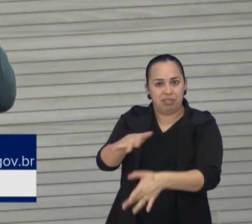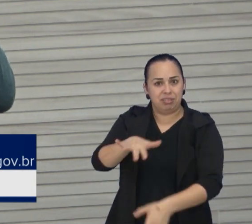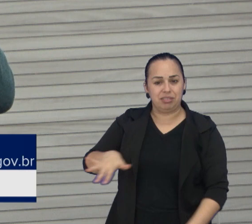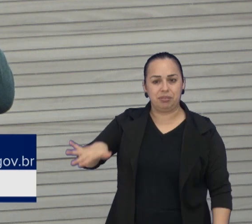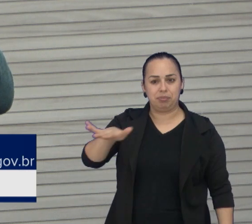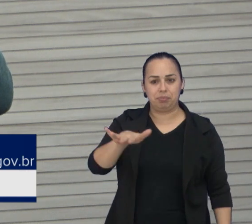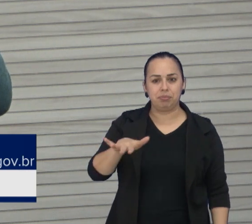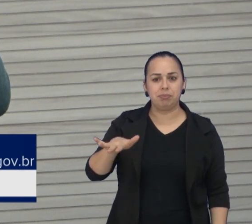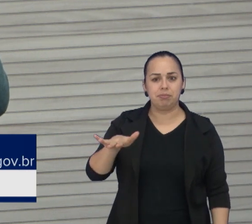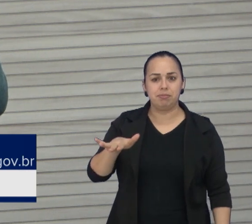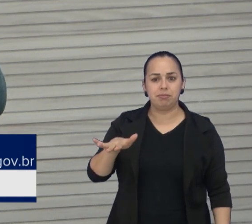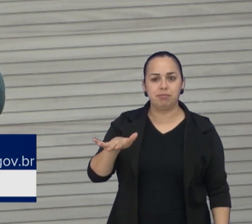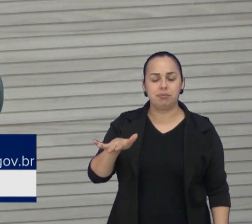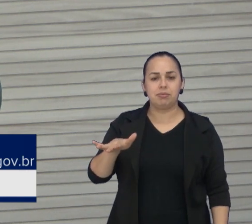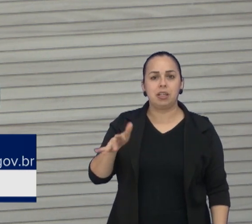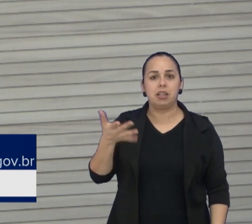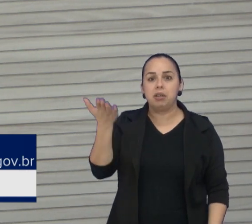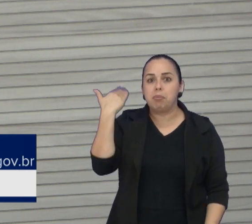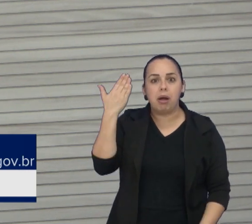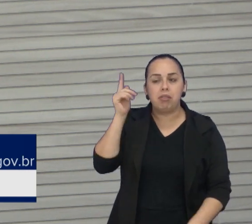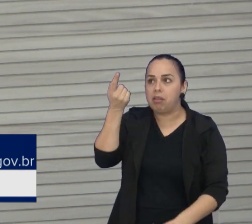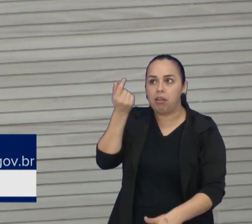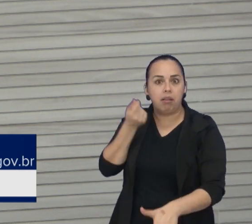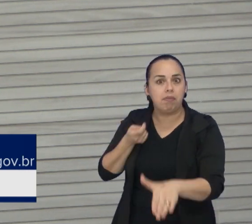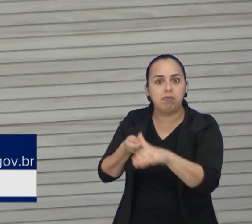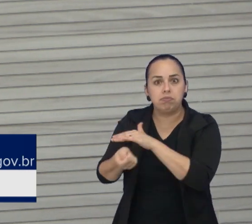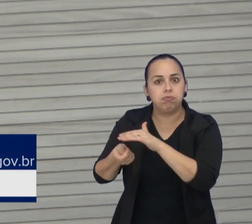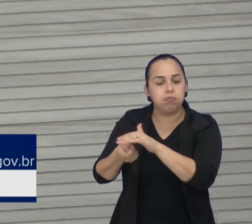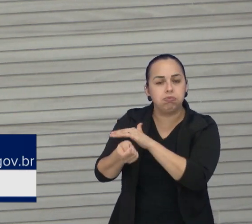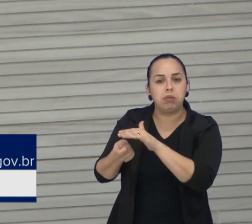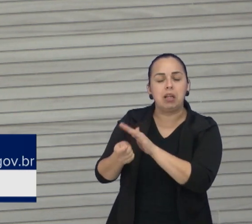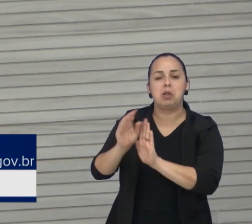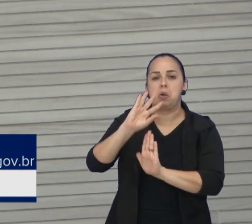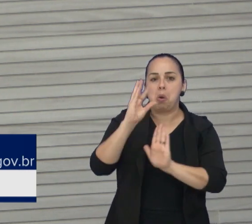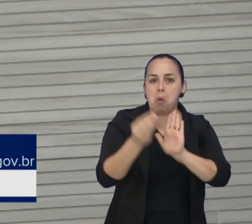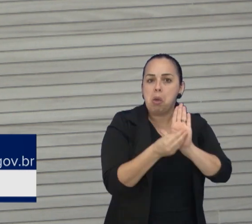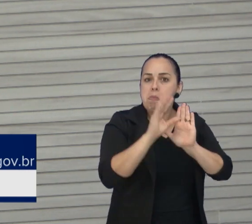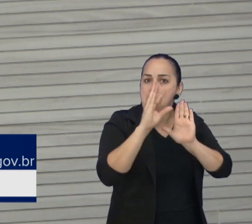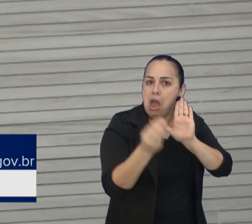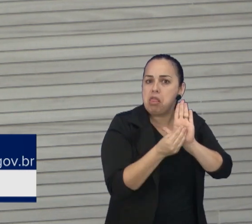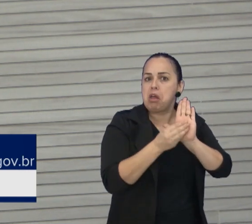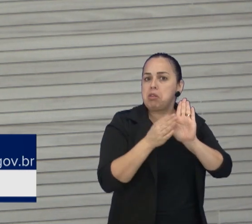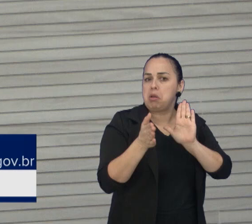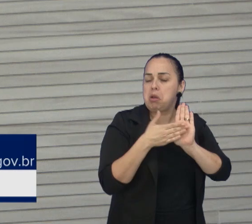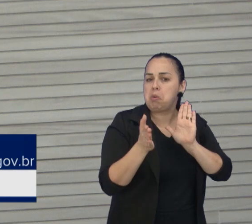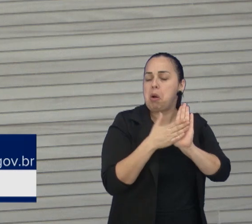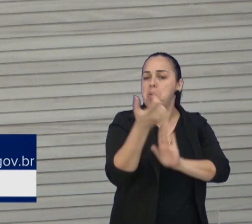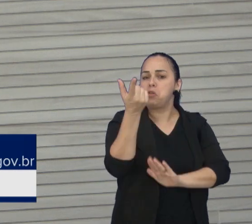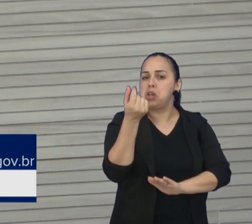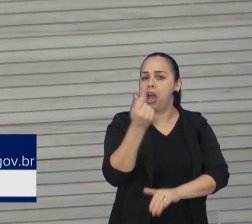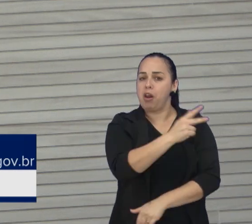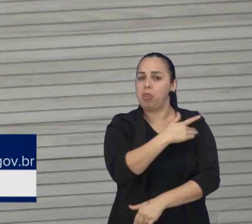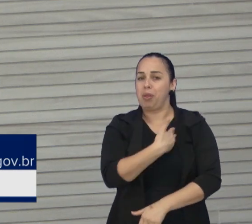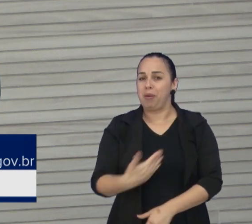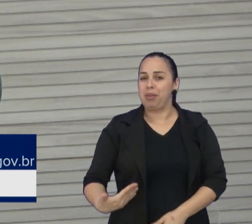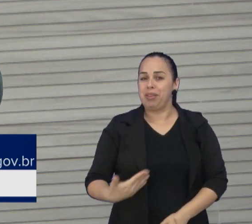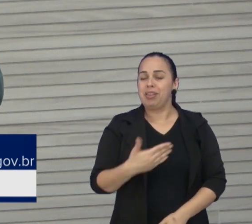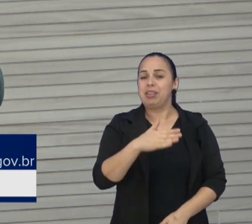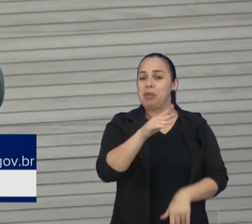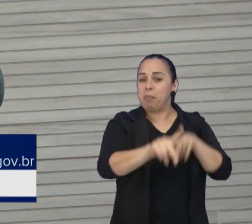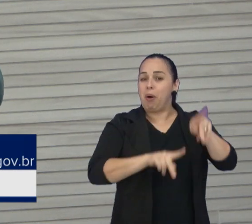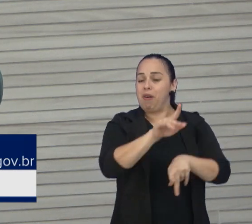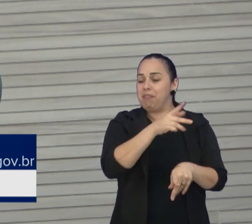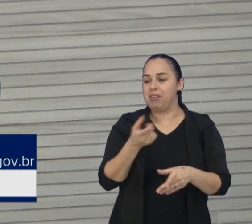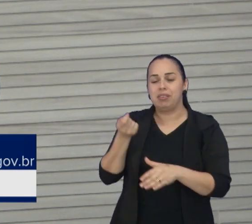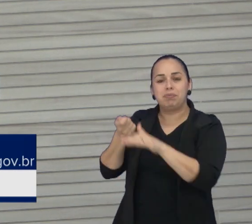com um grande investimento que foi feito, com muita emenda de parlamentares, com muito dinheiro público, tudo abandonado